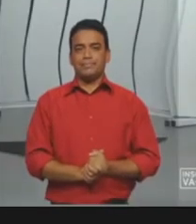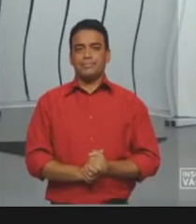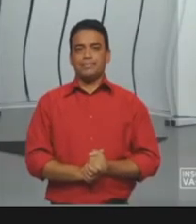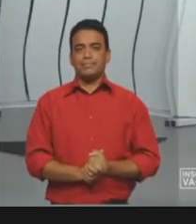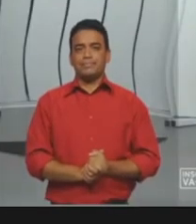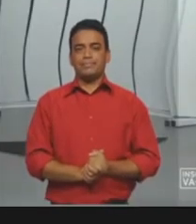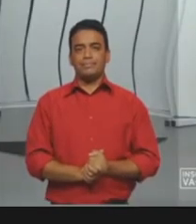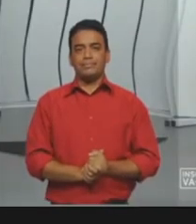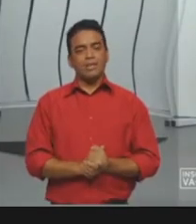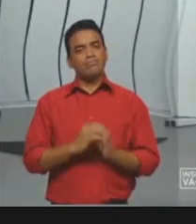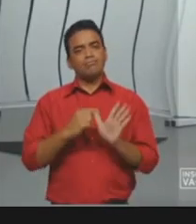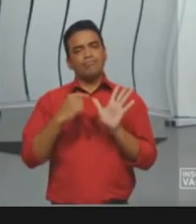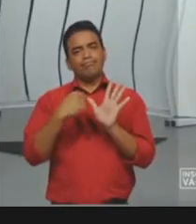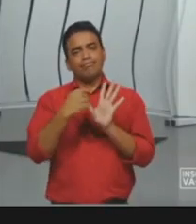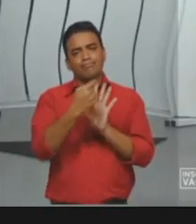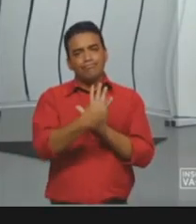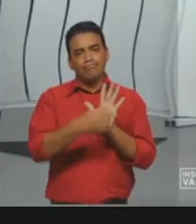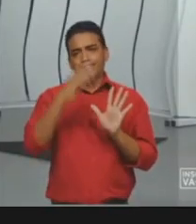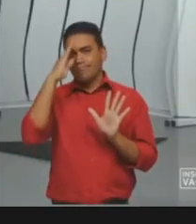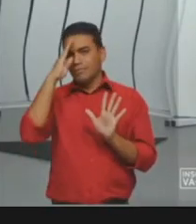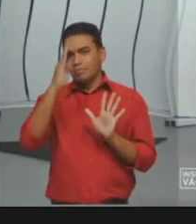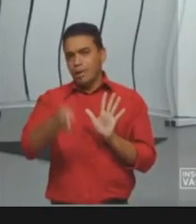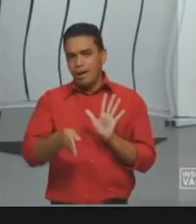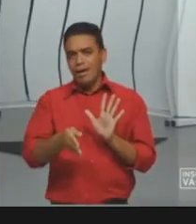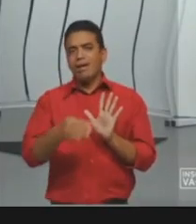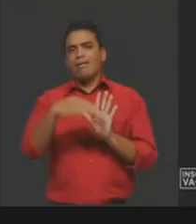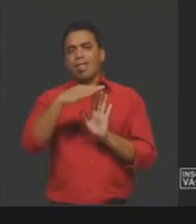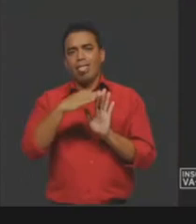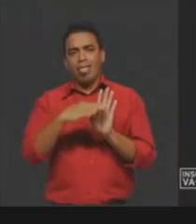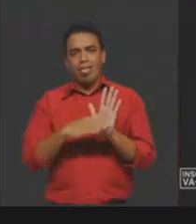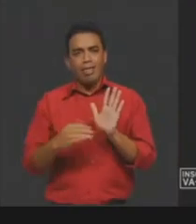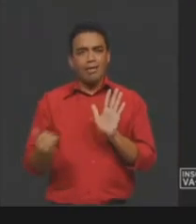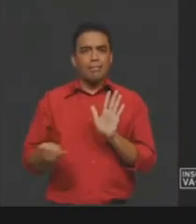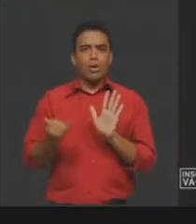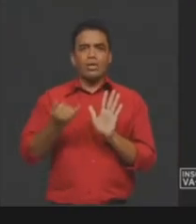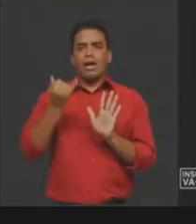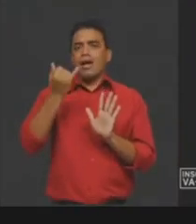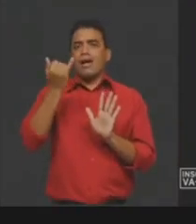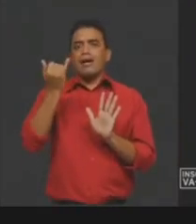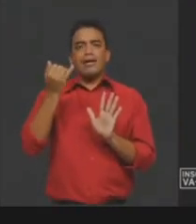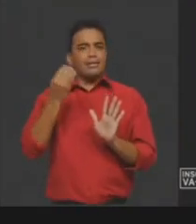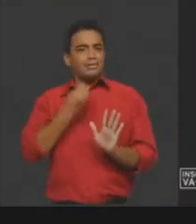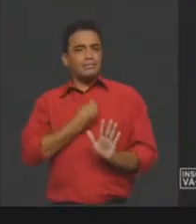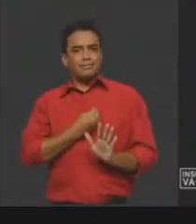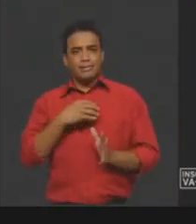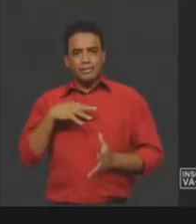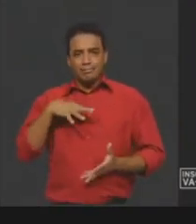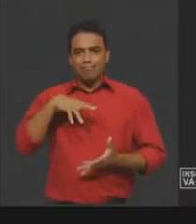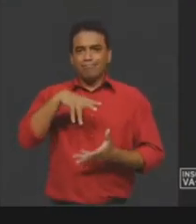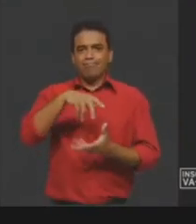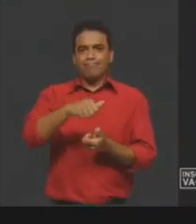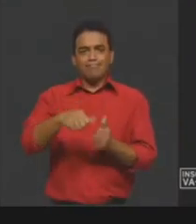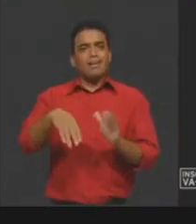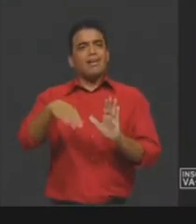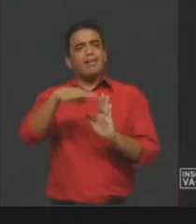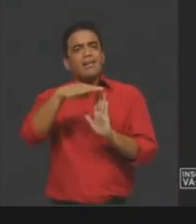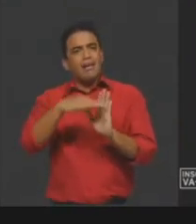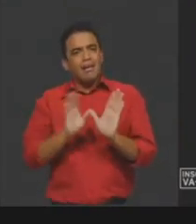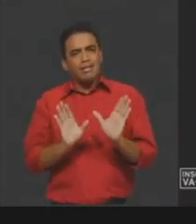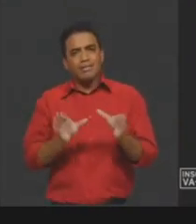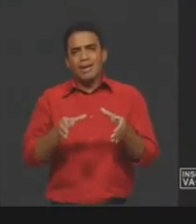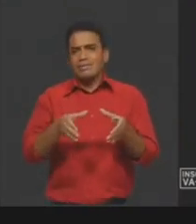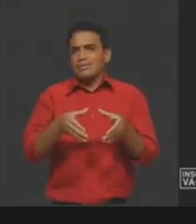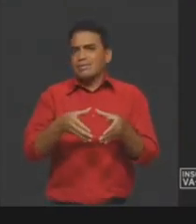Aí estão os pontos principais, nós vimos aí a taxonomia e a sua importância para a nossa vida, as classificações artificiais, né? Que